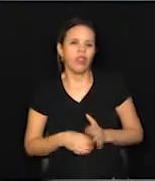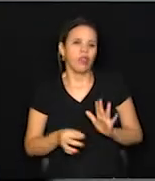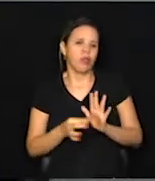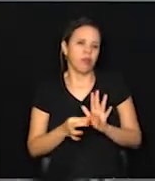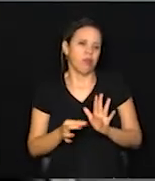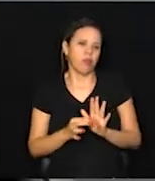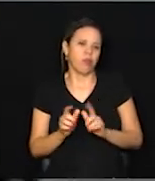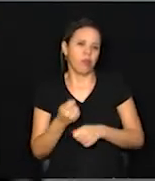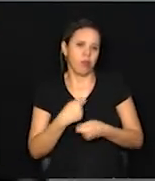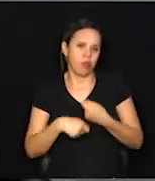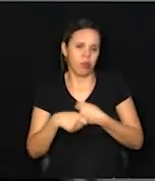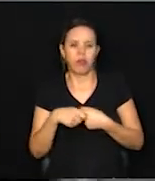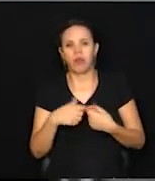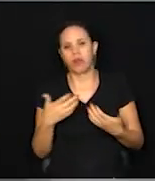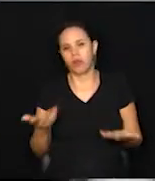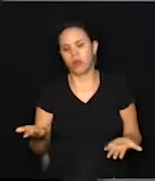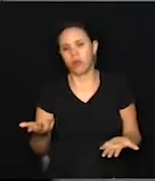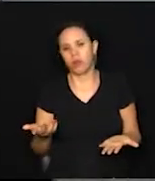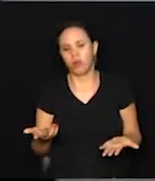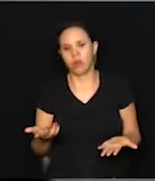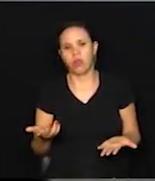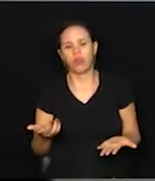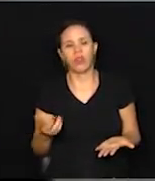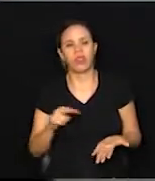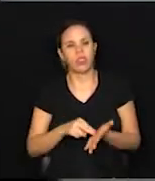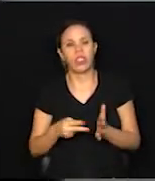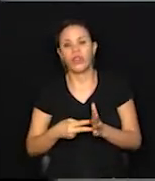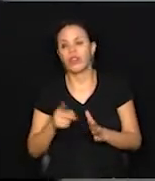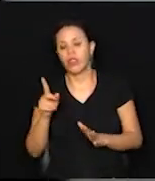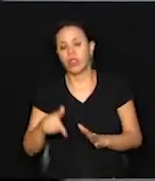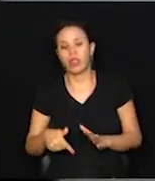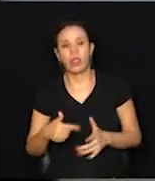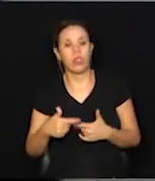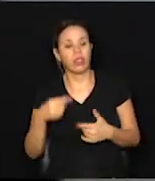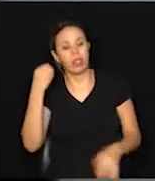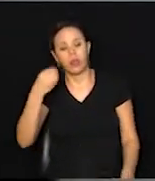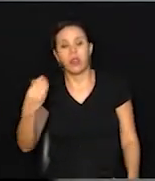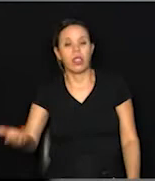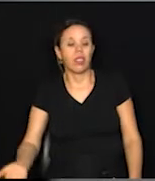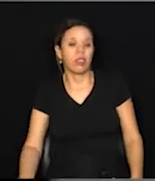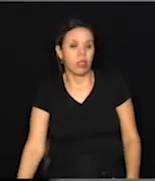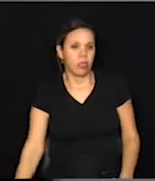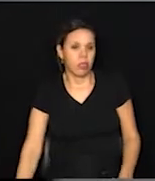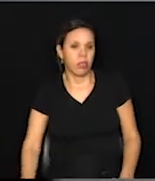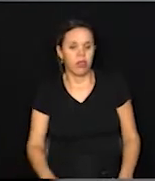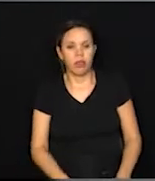gestão, tecnicamente, o que justifica essa reversão